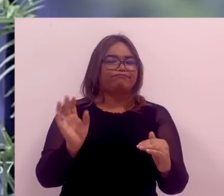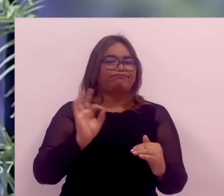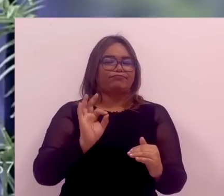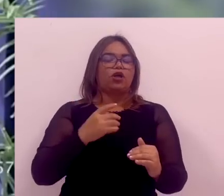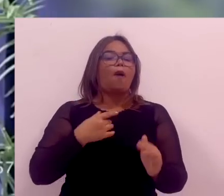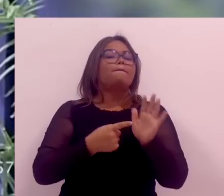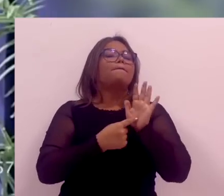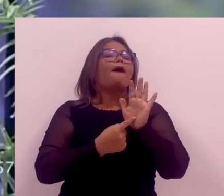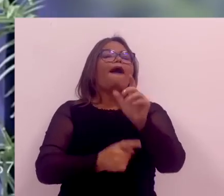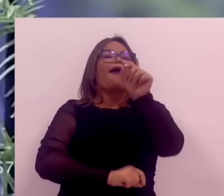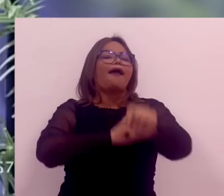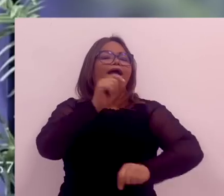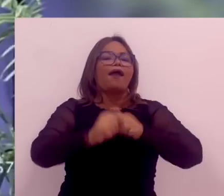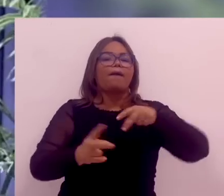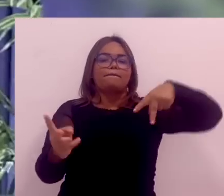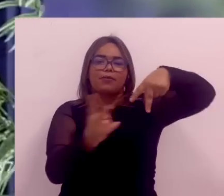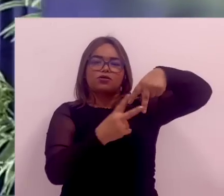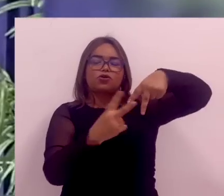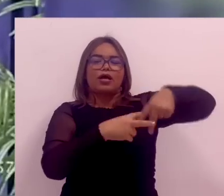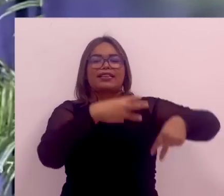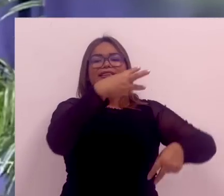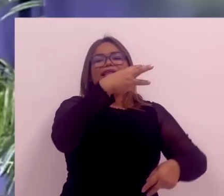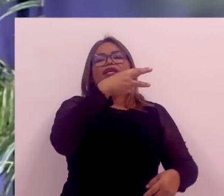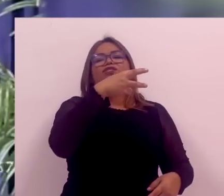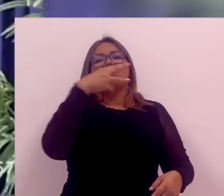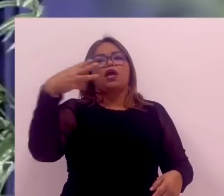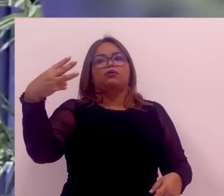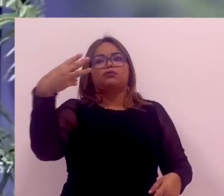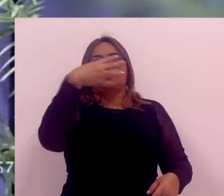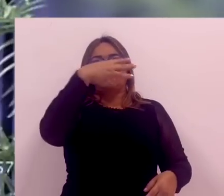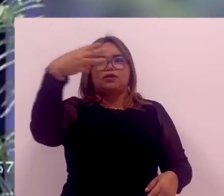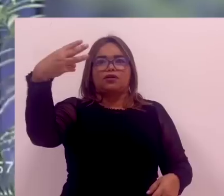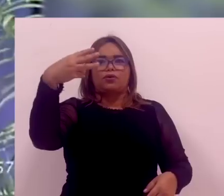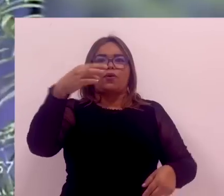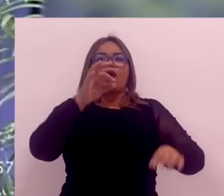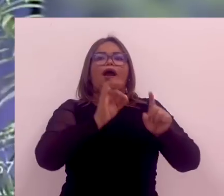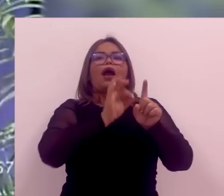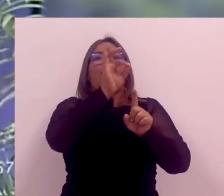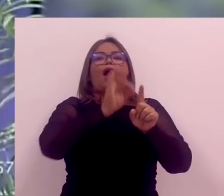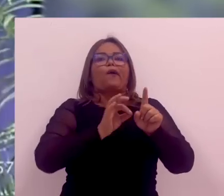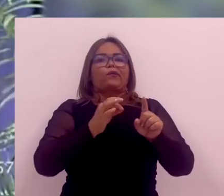E se eu pudesse lhe mostrar quem são os maçons do 33º grau?